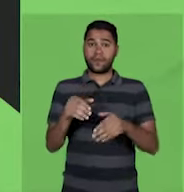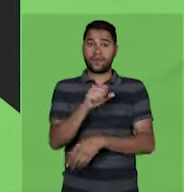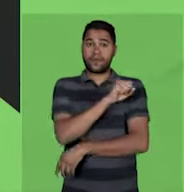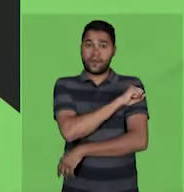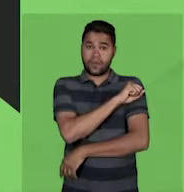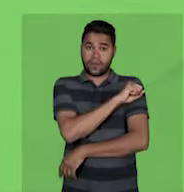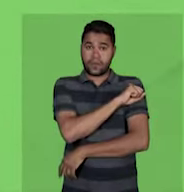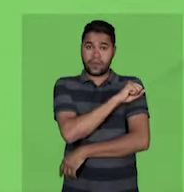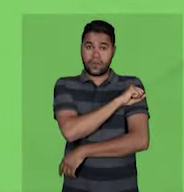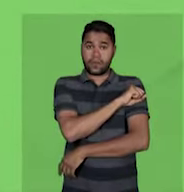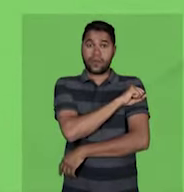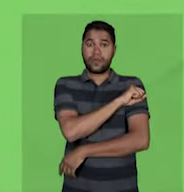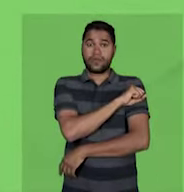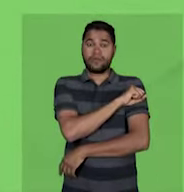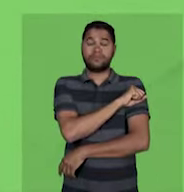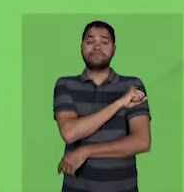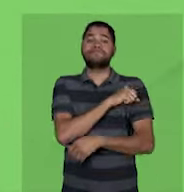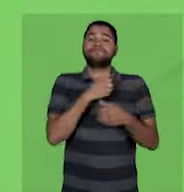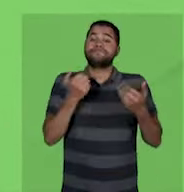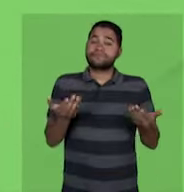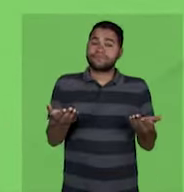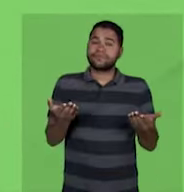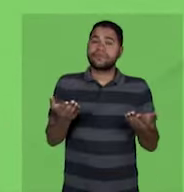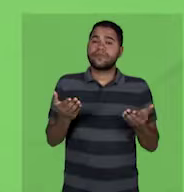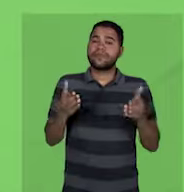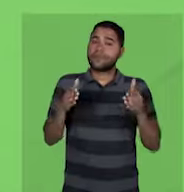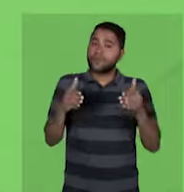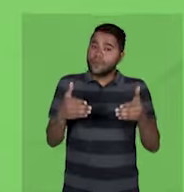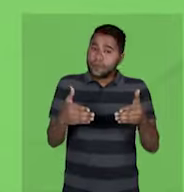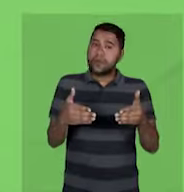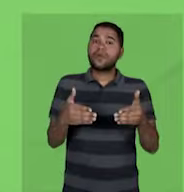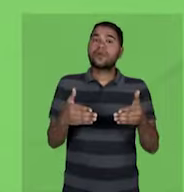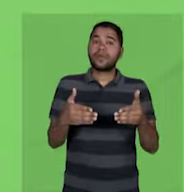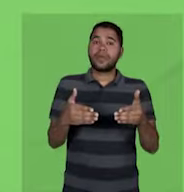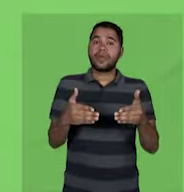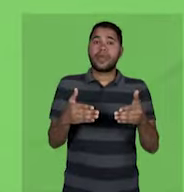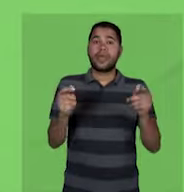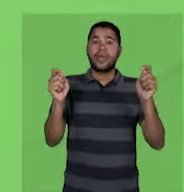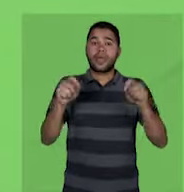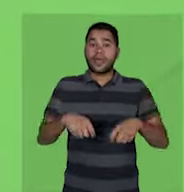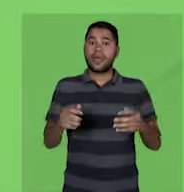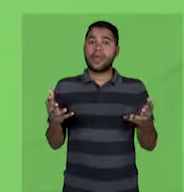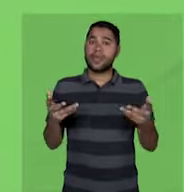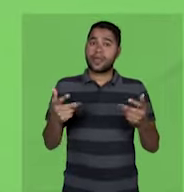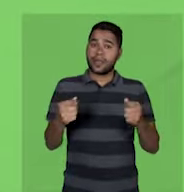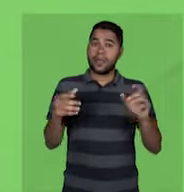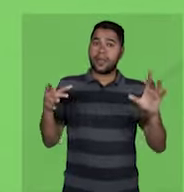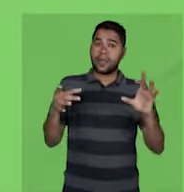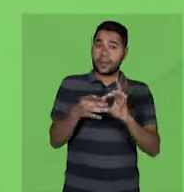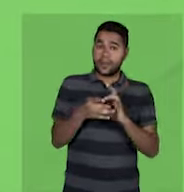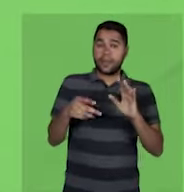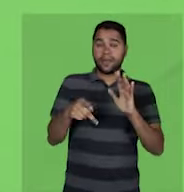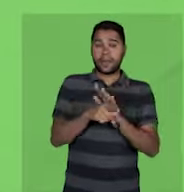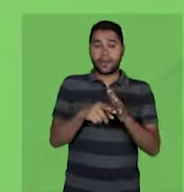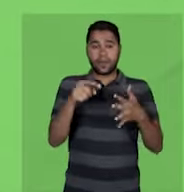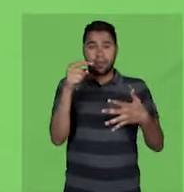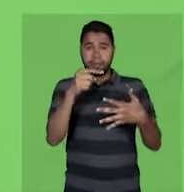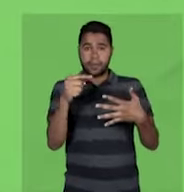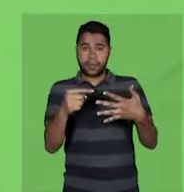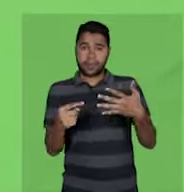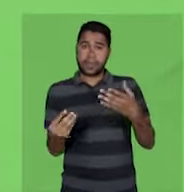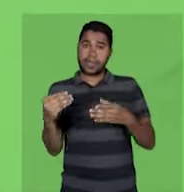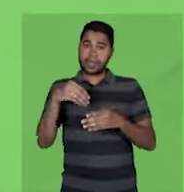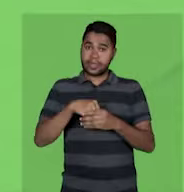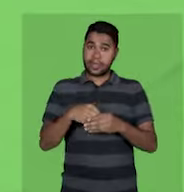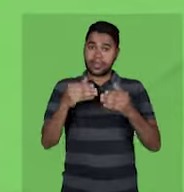do ensino fundamental e nela nós iremos trabalhar a seguinte habilidade de associar a manutenção das condições internas do